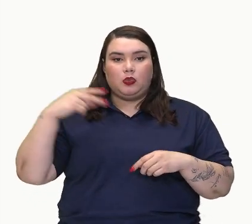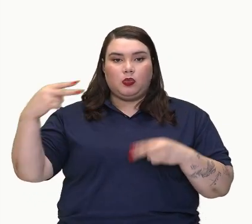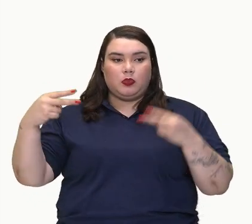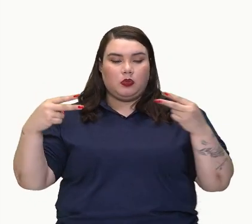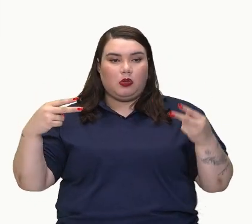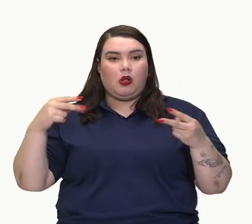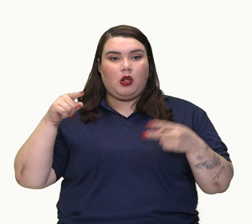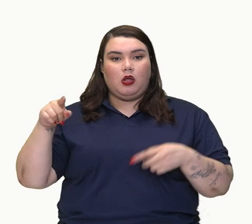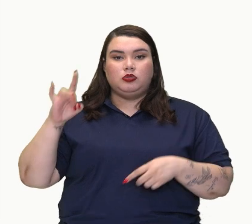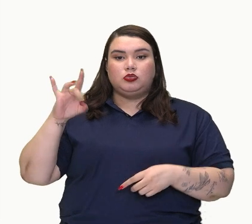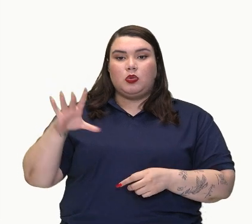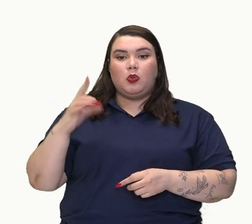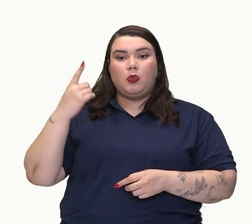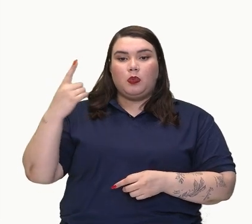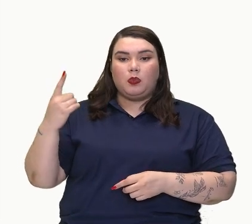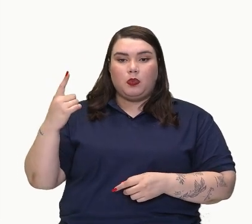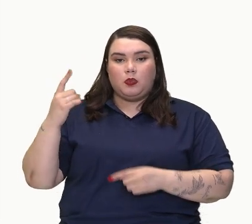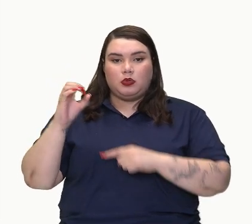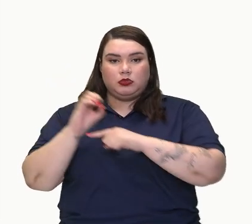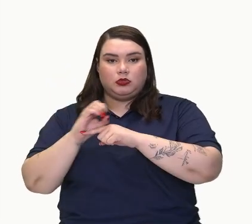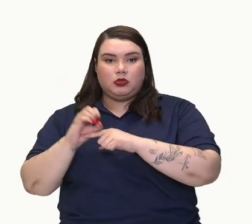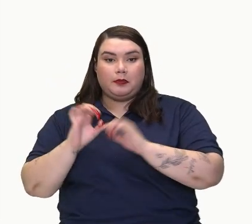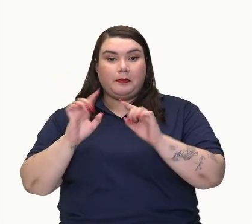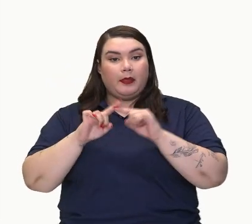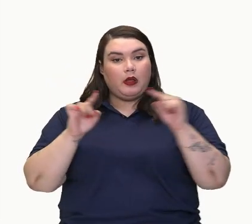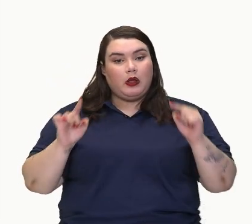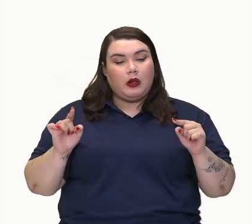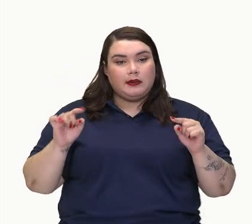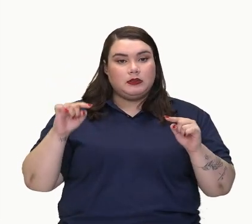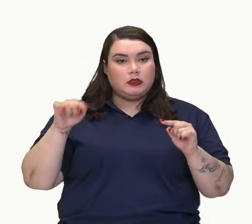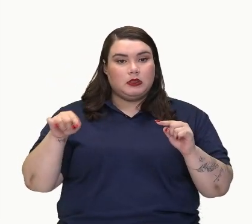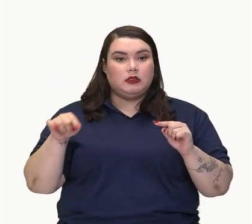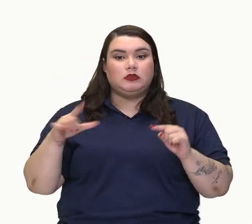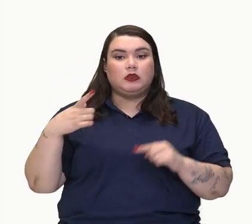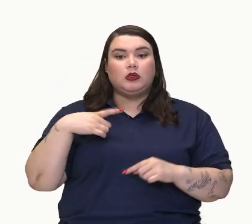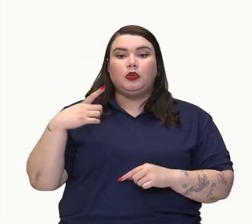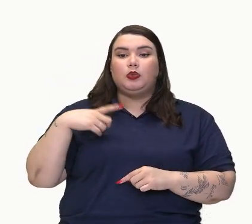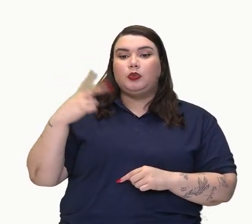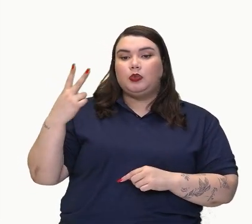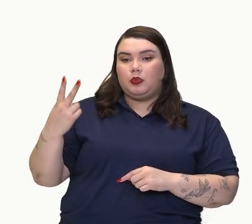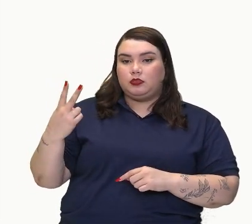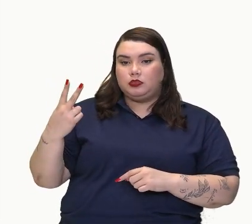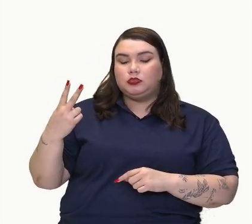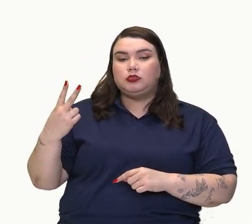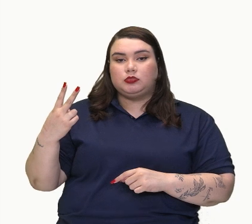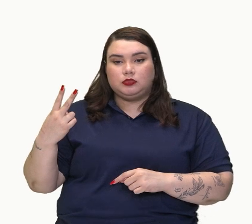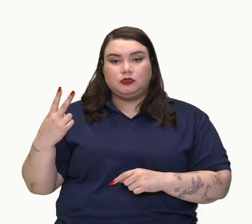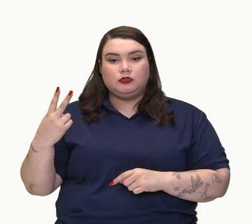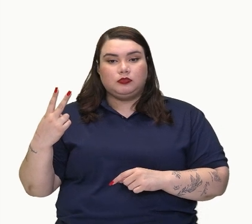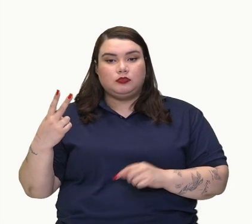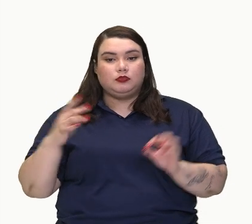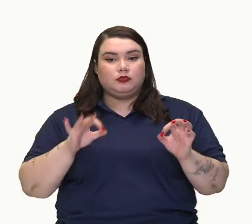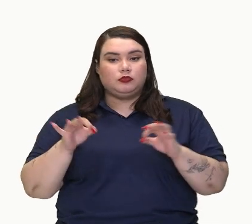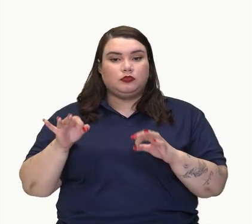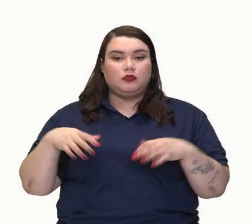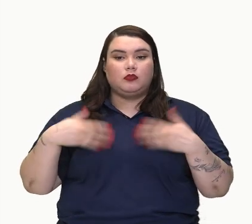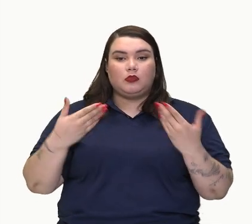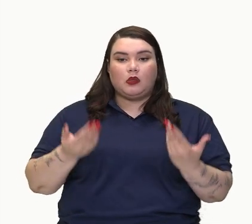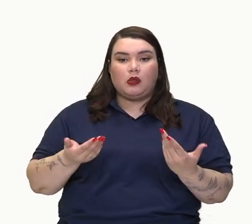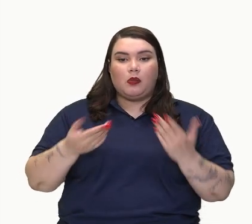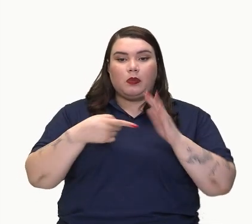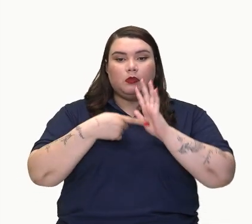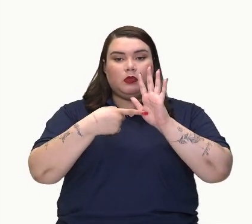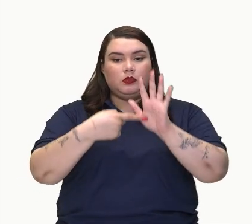um, quando não aparece é um. Aqui eu tenho 2, tá? Então, nesse caso, estando